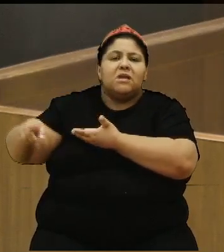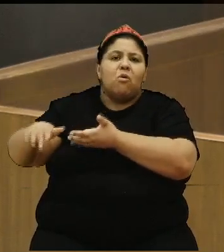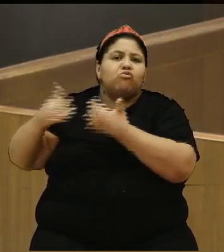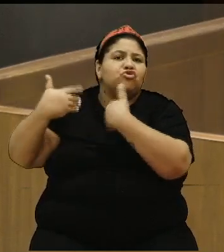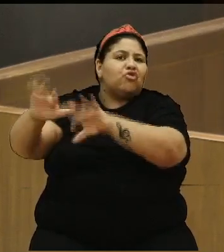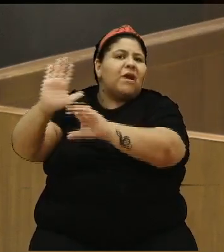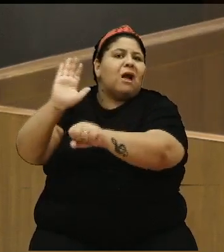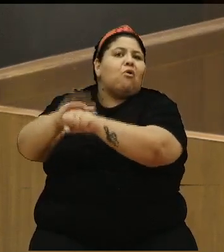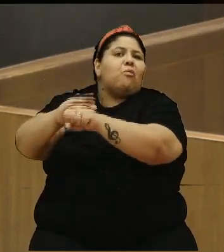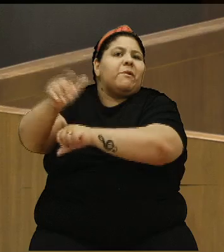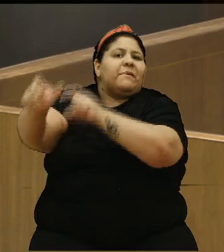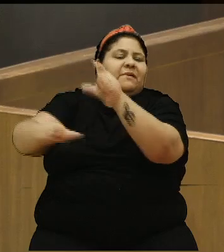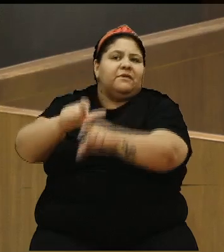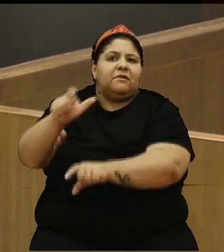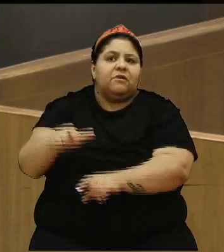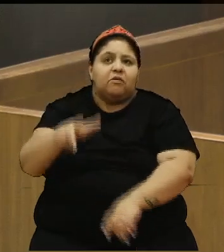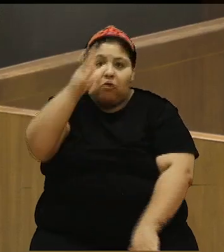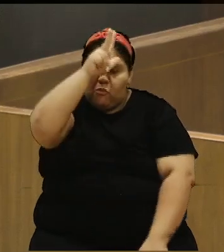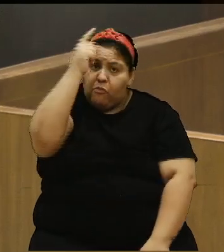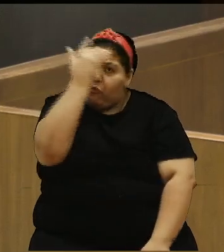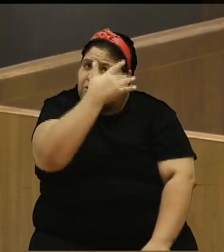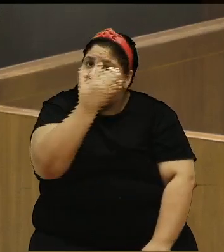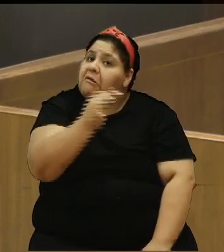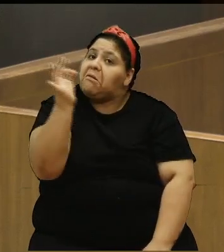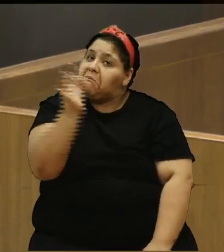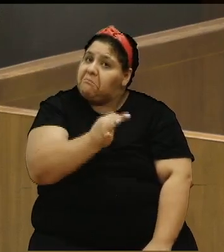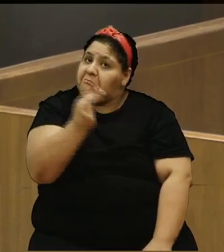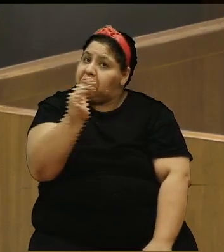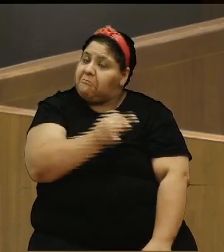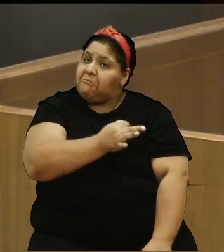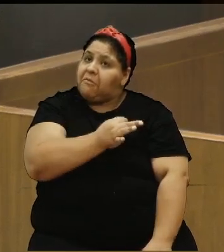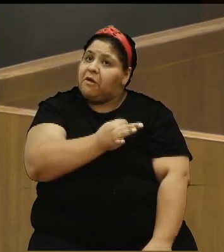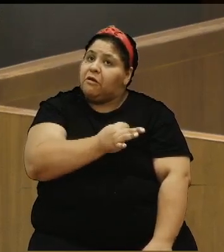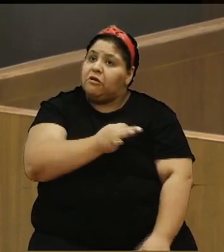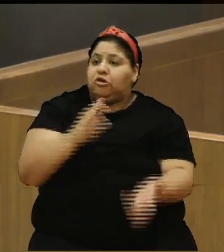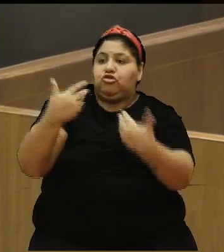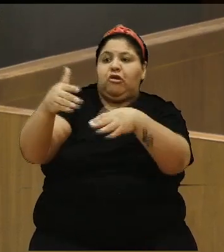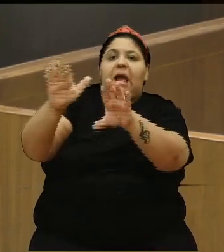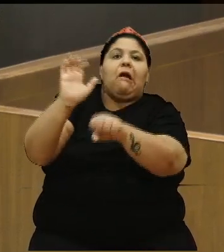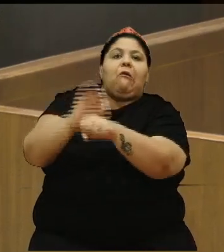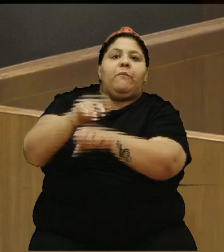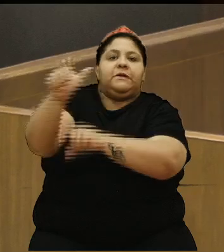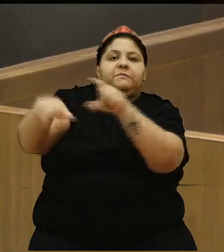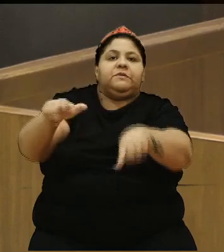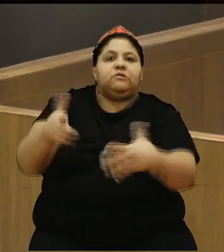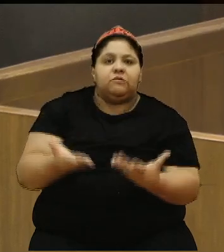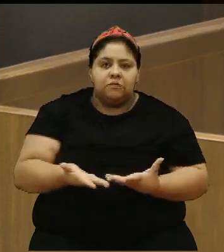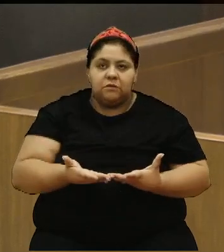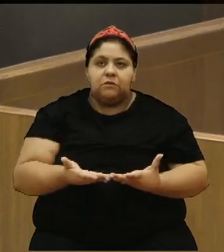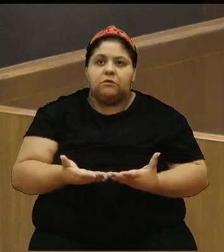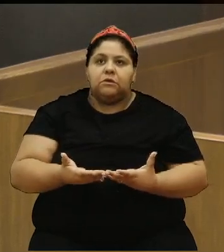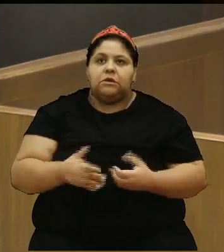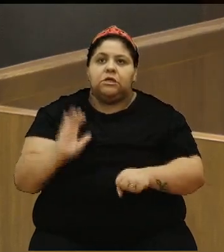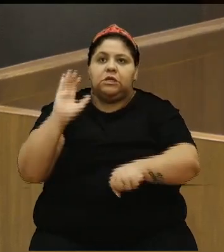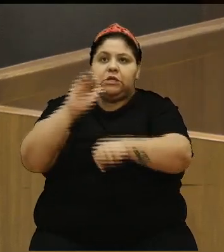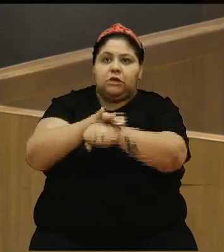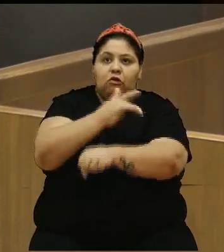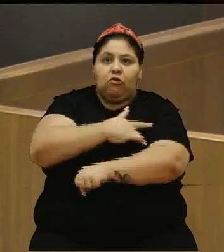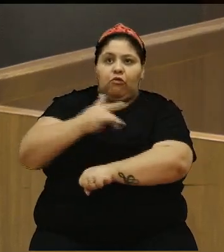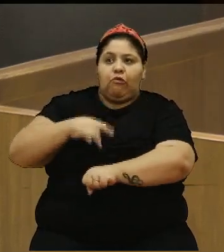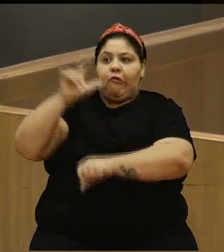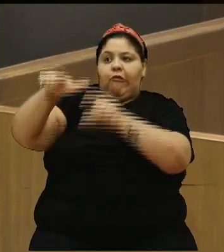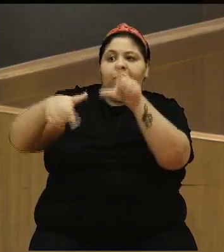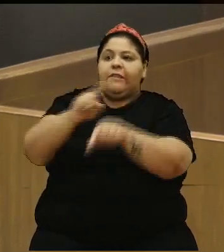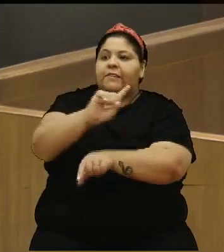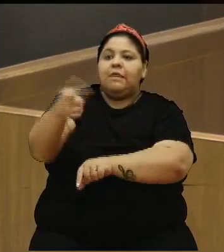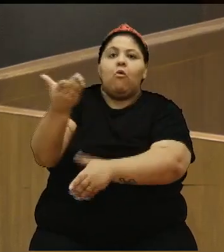população e dizer... Aliás, o prefeito Adiló, ele é expert nisso, né? De jogar a culpa para as pessoas. A culpa da saúde de Caxias é que as pessoas